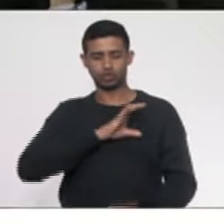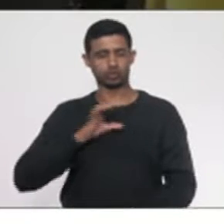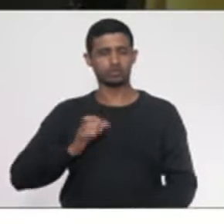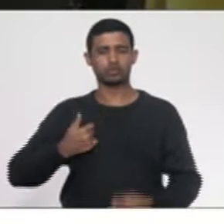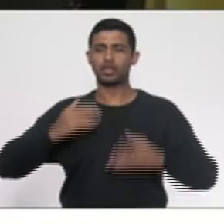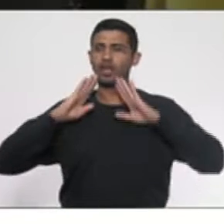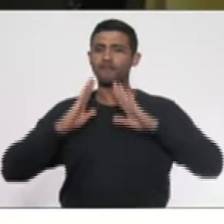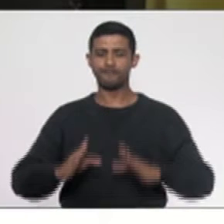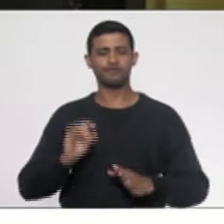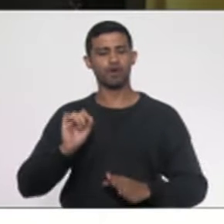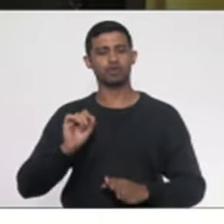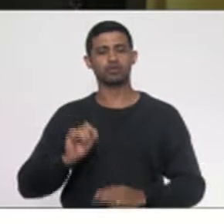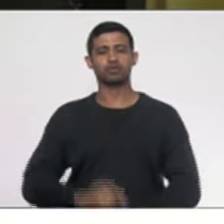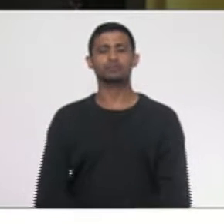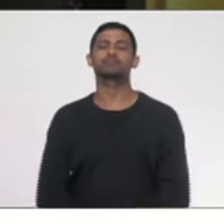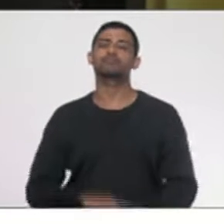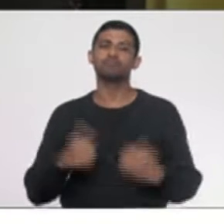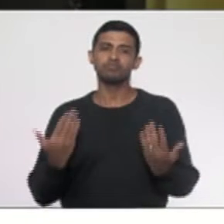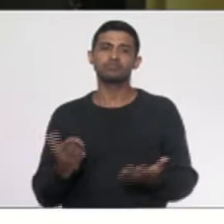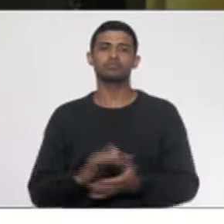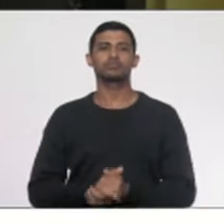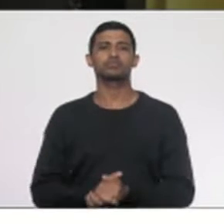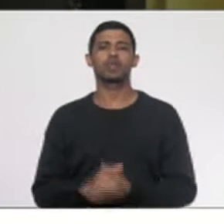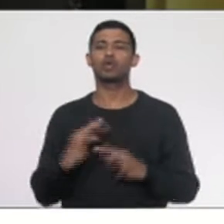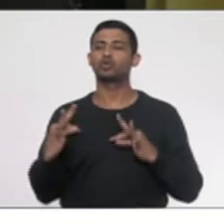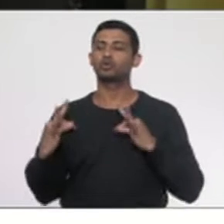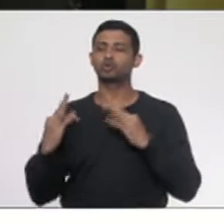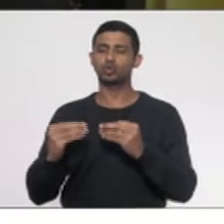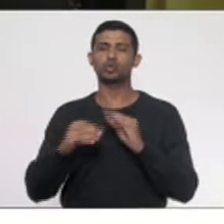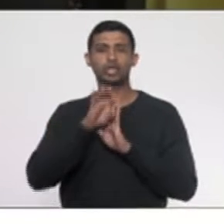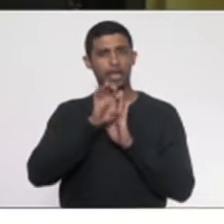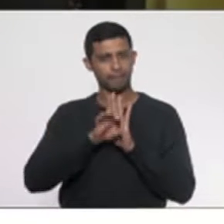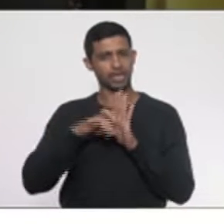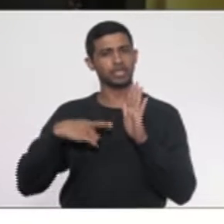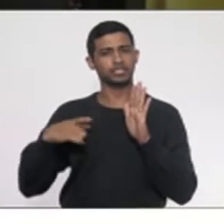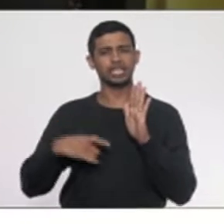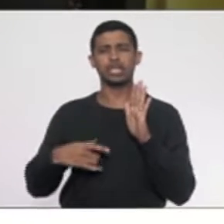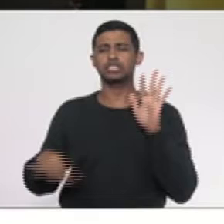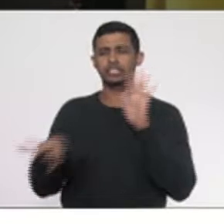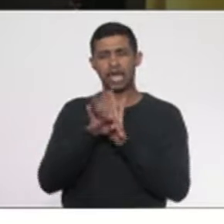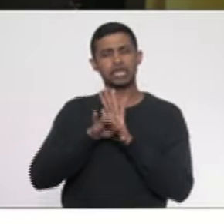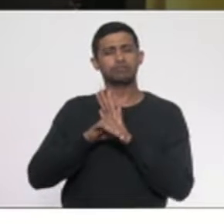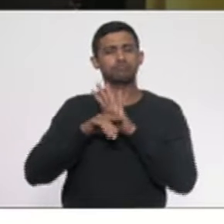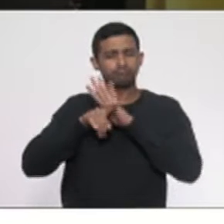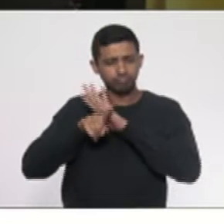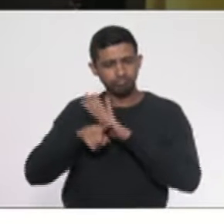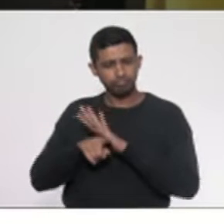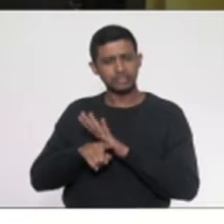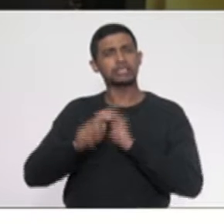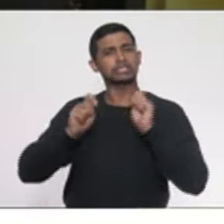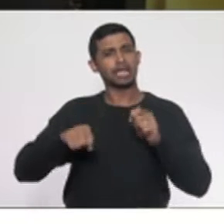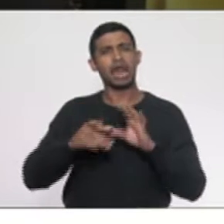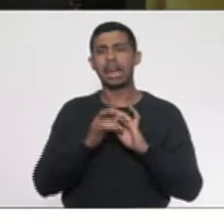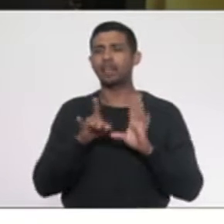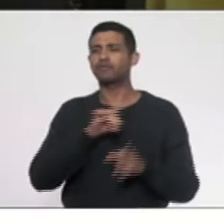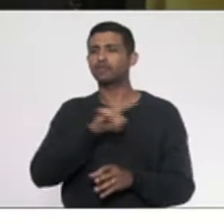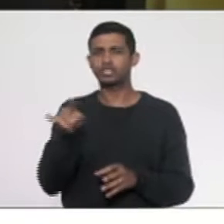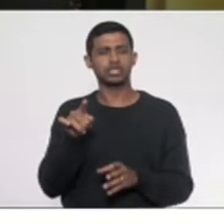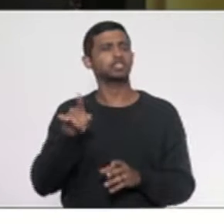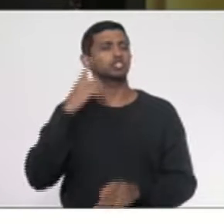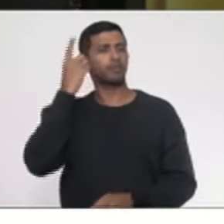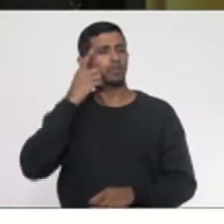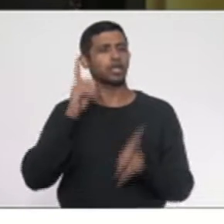expandir o debate sobre o tema tão árido. Portanto, todas as emendas foram analisadas tecnicamente e estão à disposição para a consulta dos parlamentares e suas